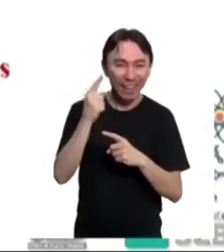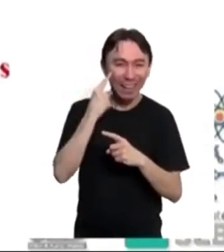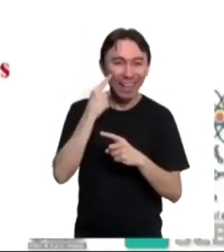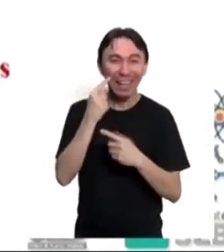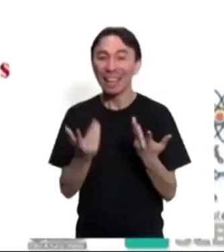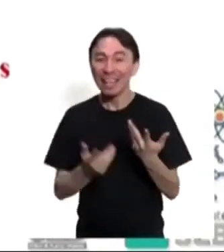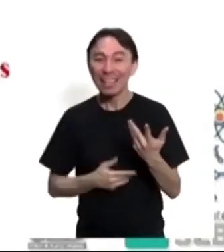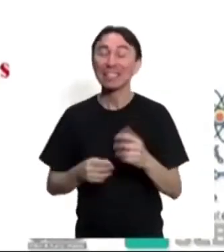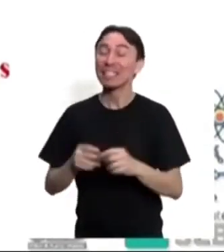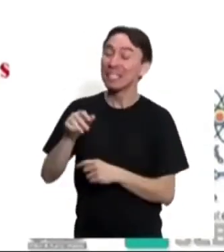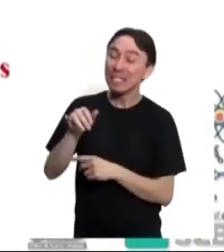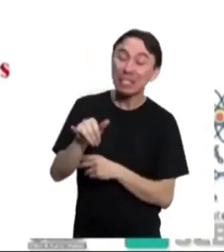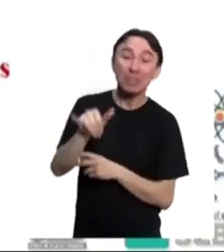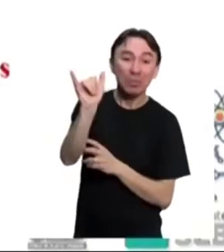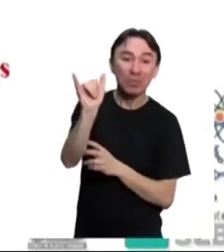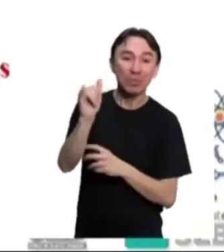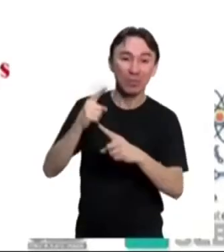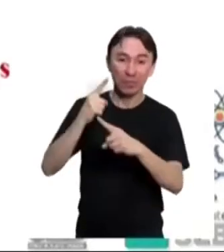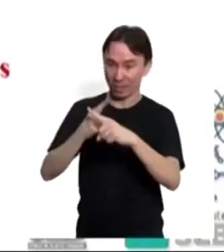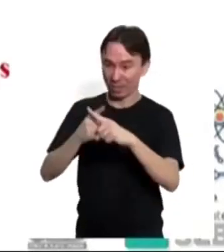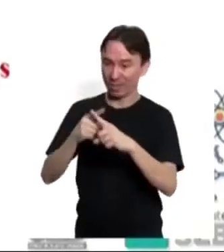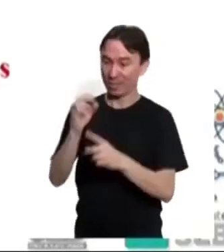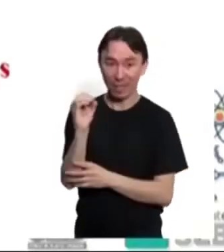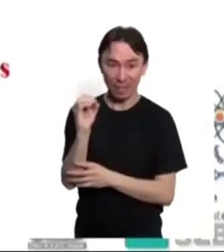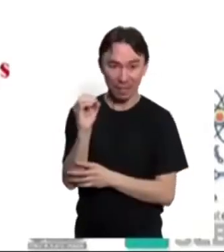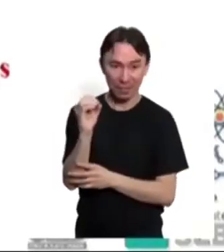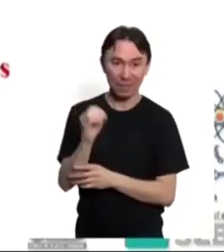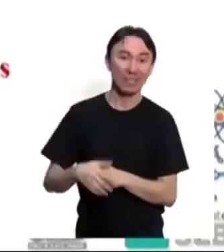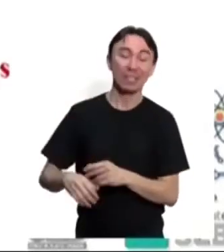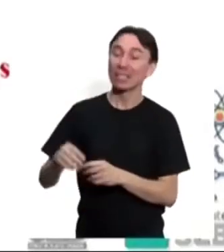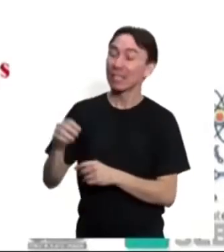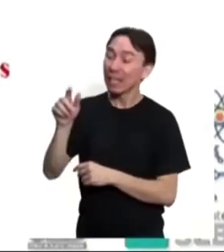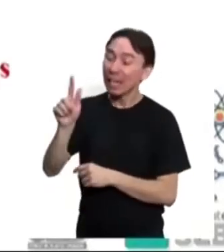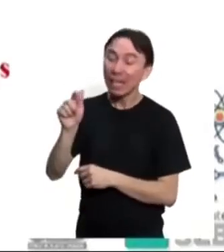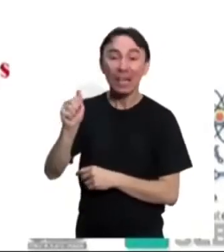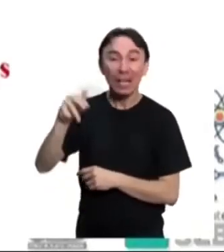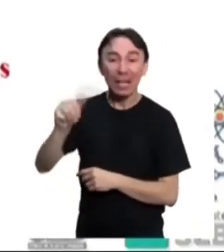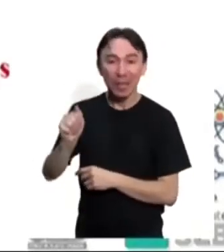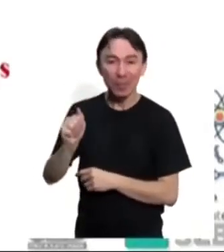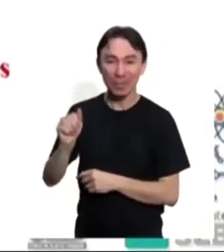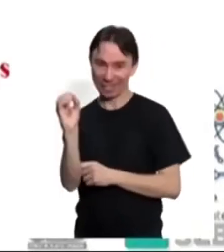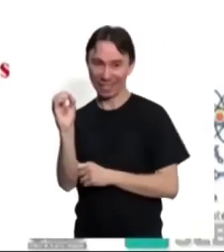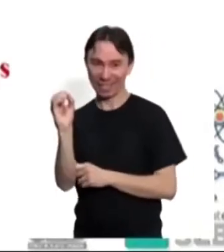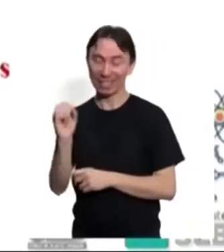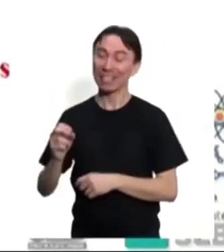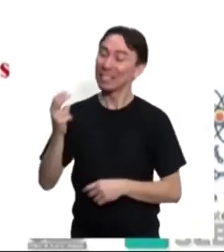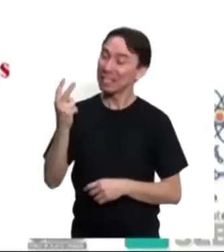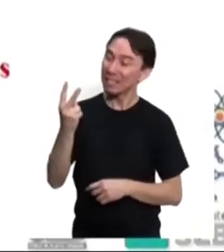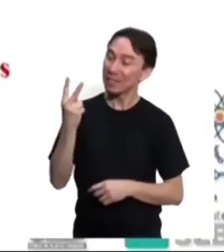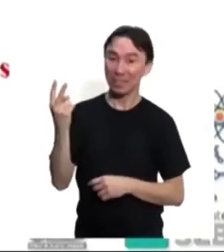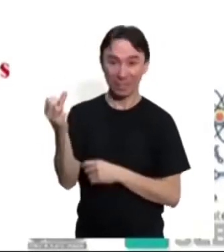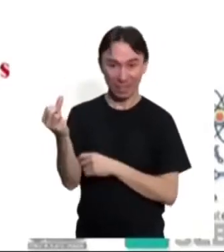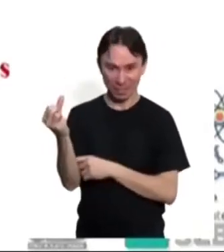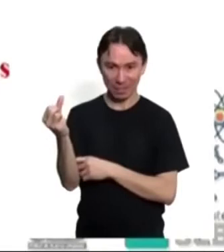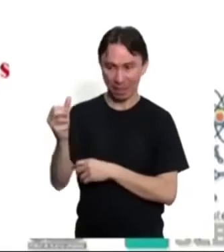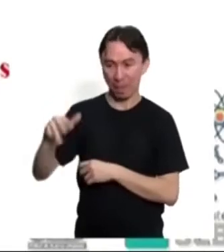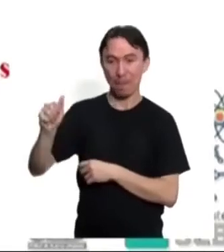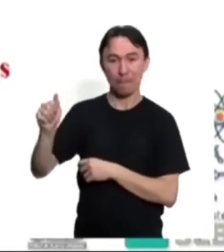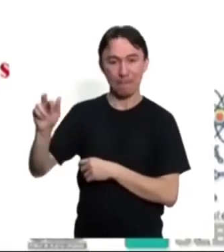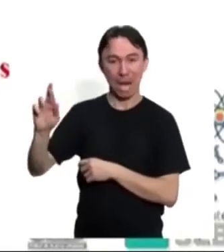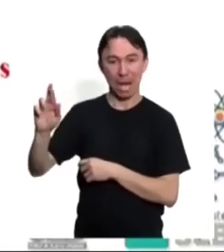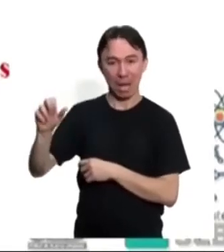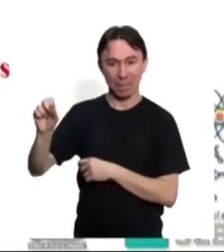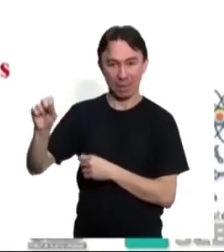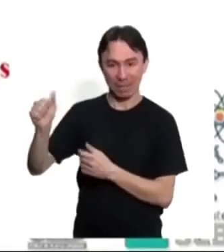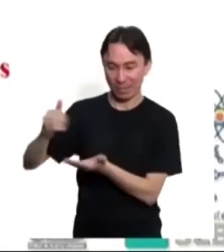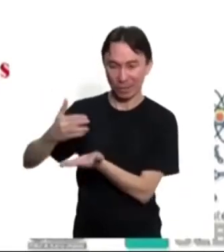0, porque beta tem massa 0, gama vale 0 e 226 é o que sobrou de massa. Fazendo essa equaçãozinha